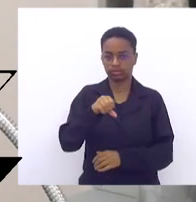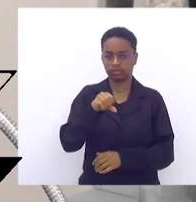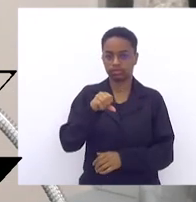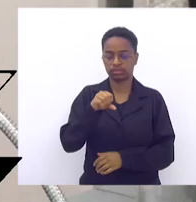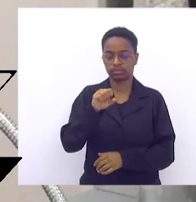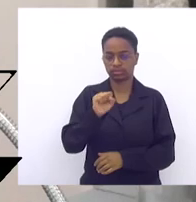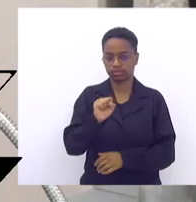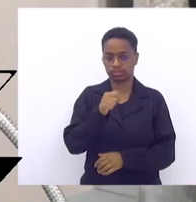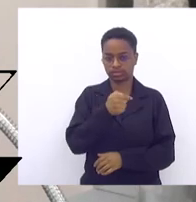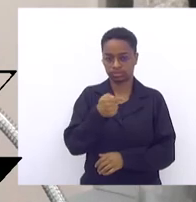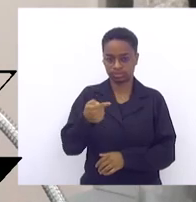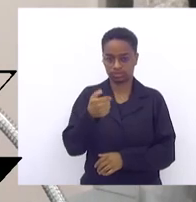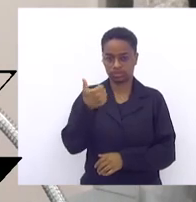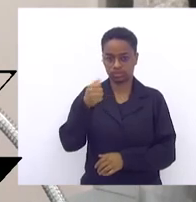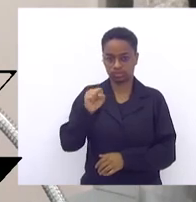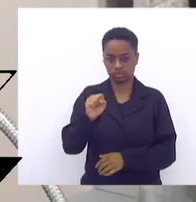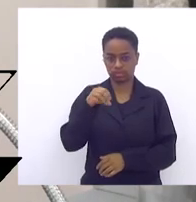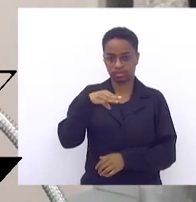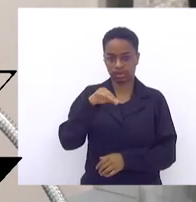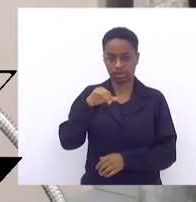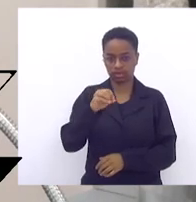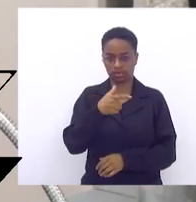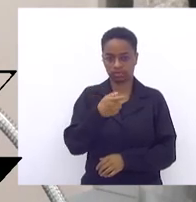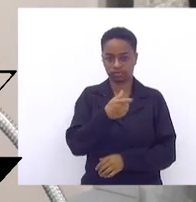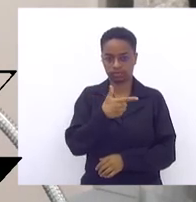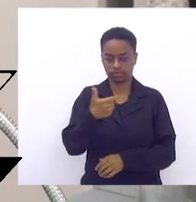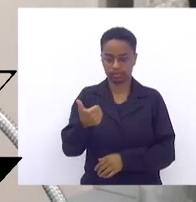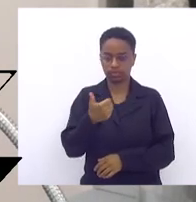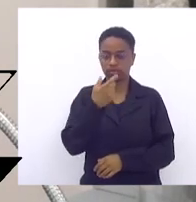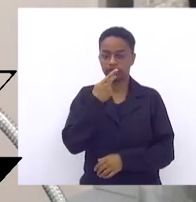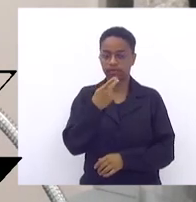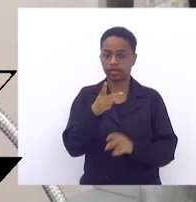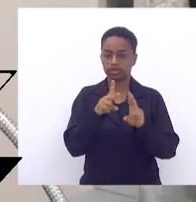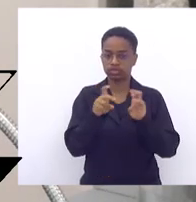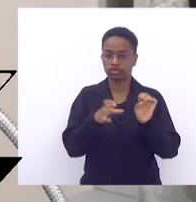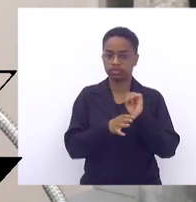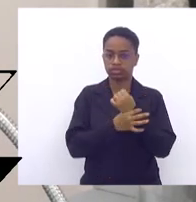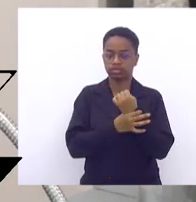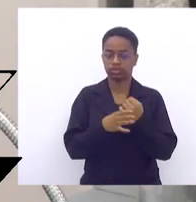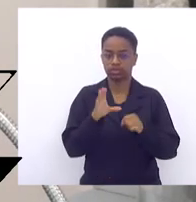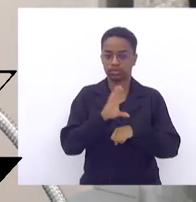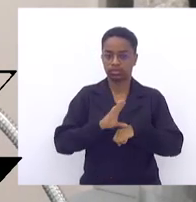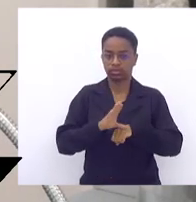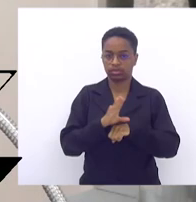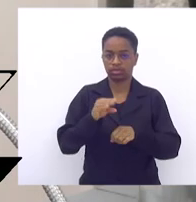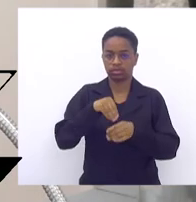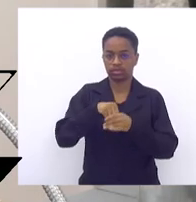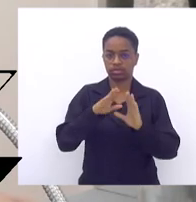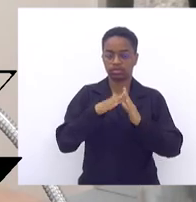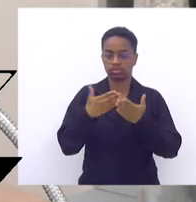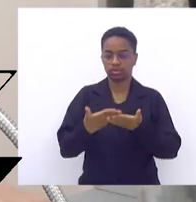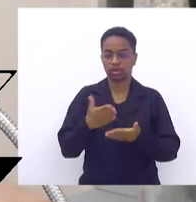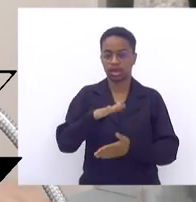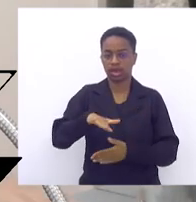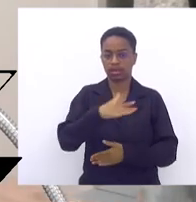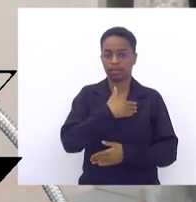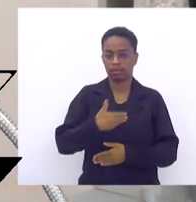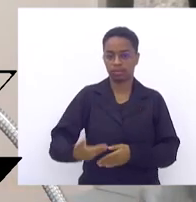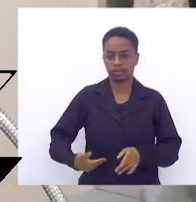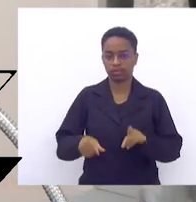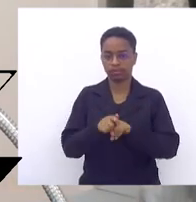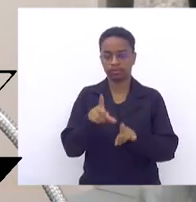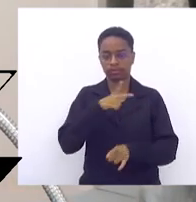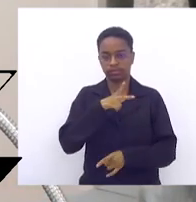9.277 de 18 de maio de 21, que dispõe sobre as garantias constitucionais no ambiente escolar das redes de ensino pública e